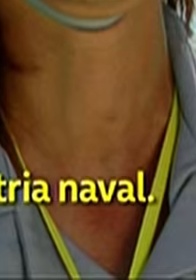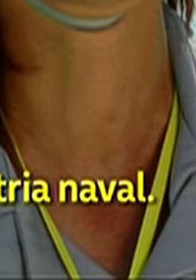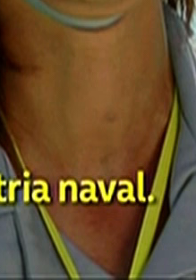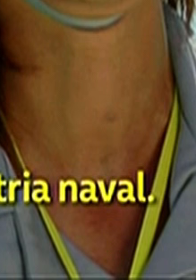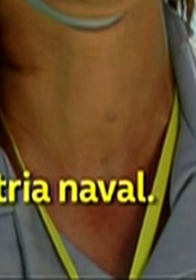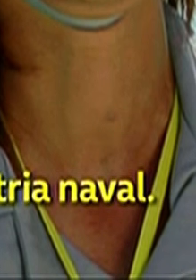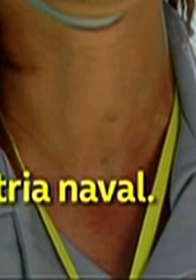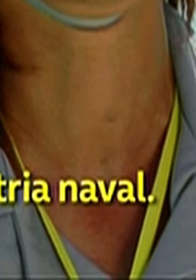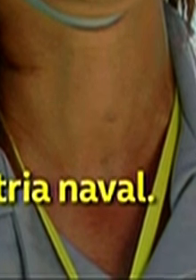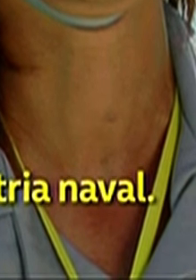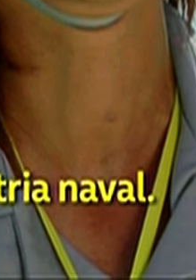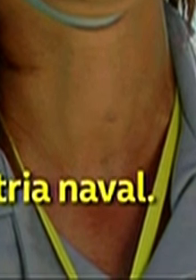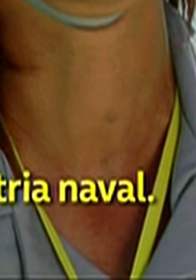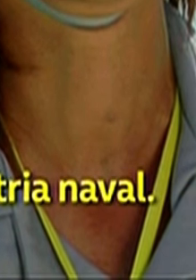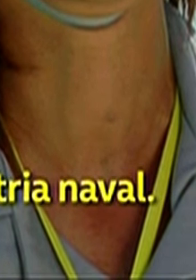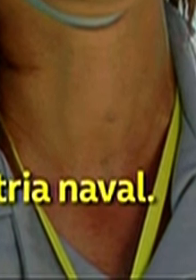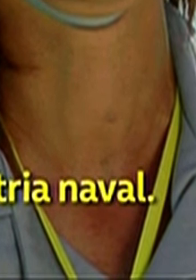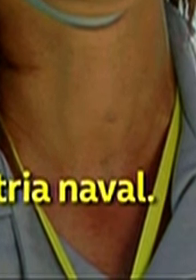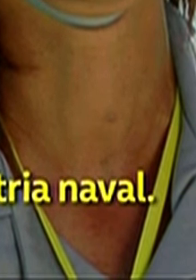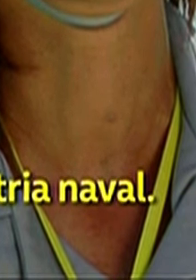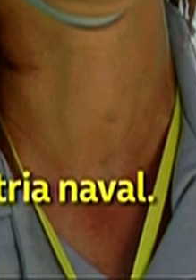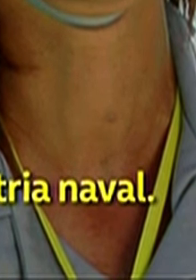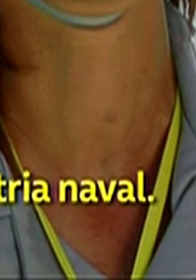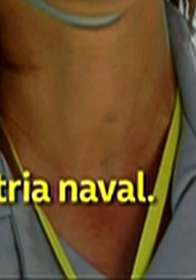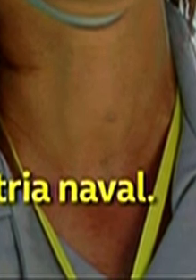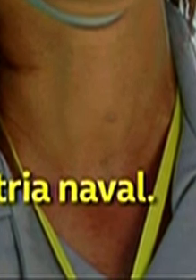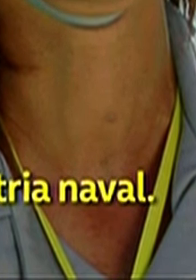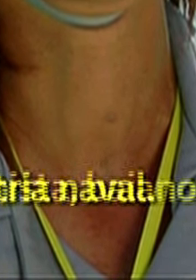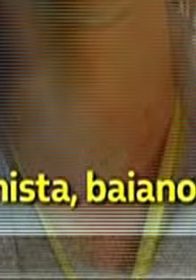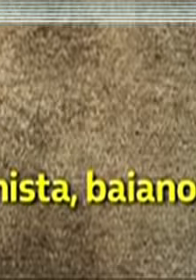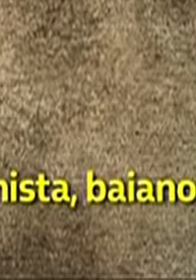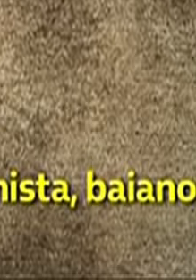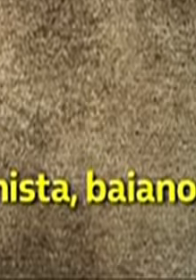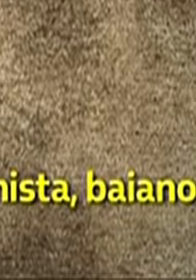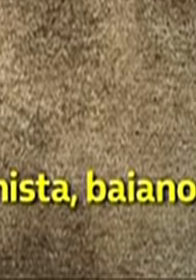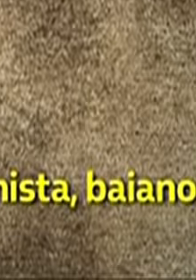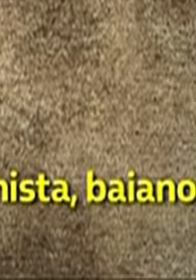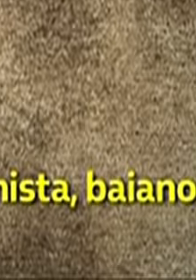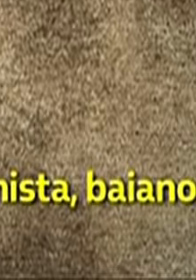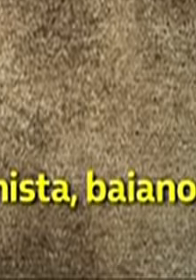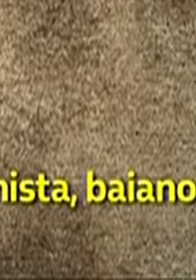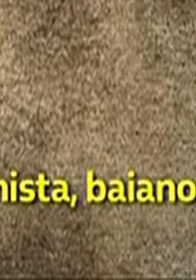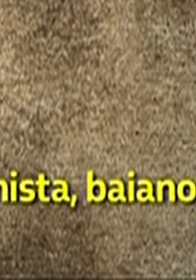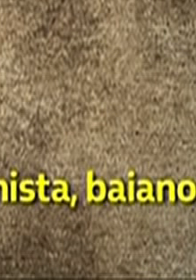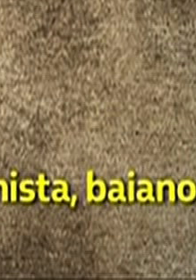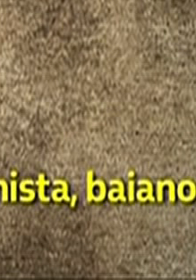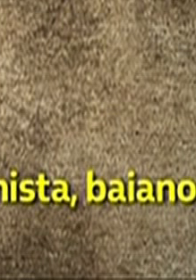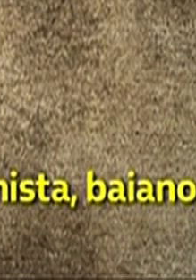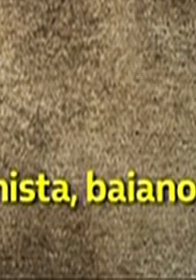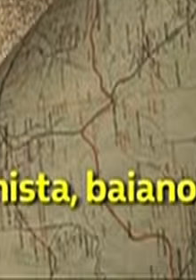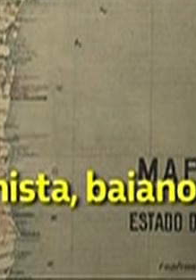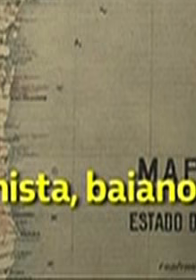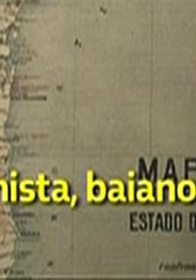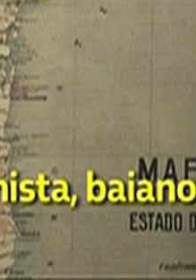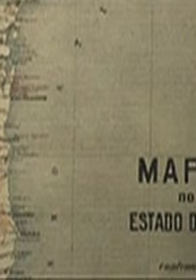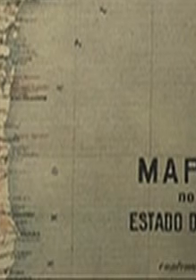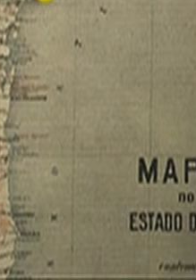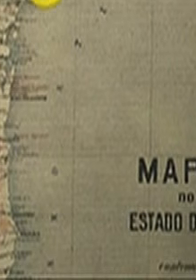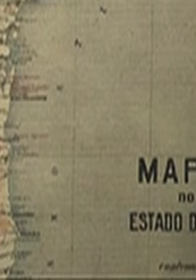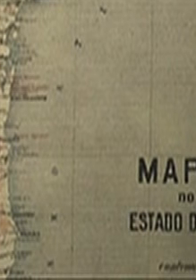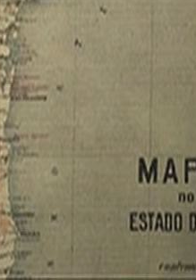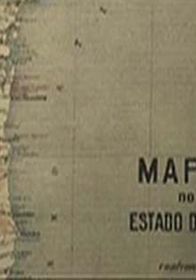profissionalismo, estão construindo uma nova indústria naval, assim como fez um engenheiro abolicionista,